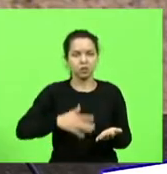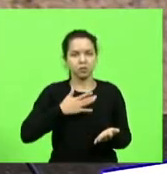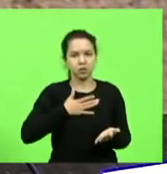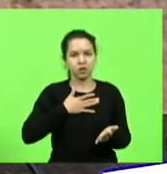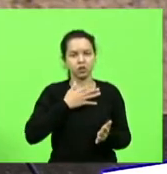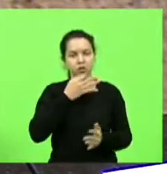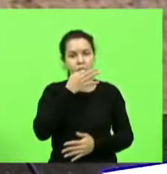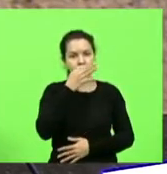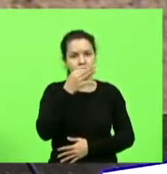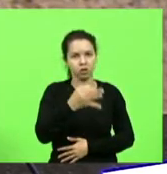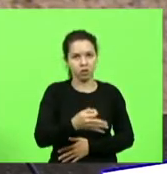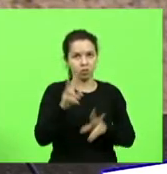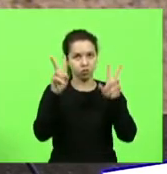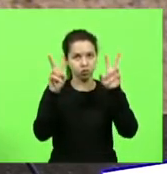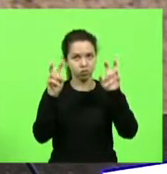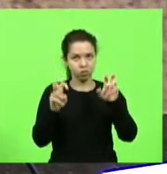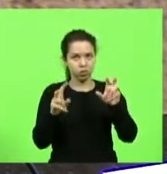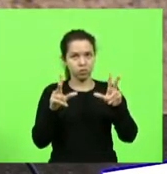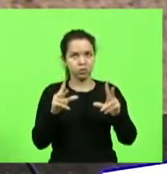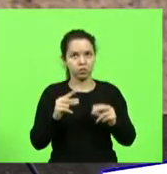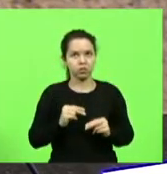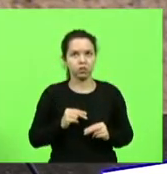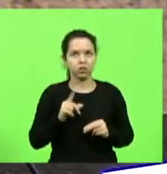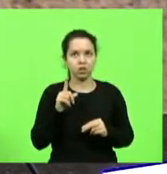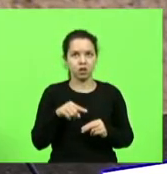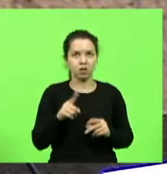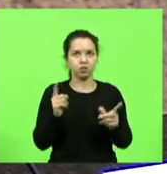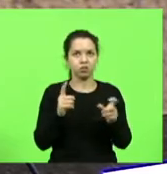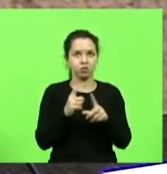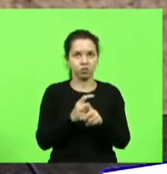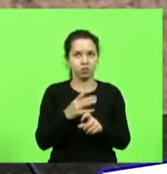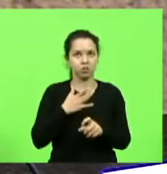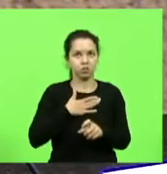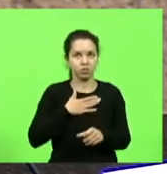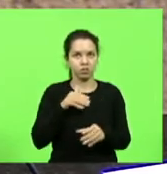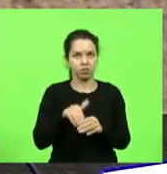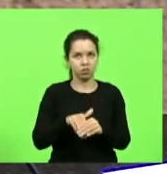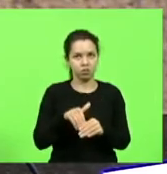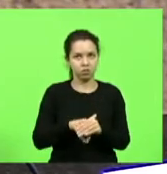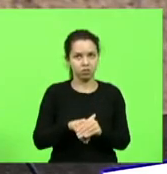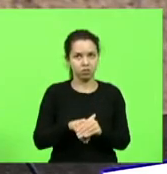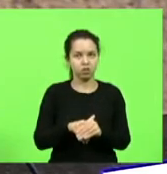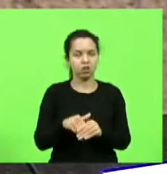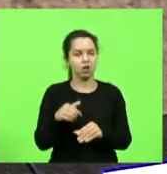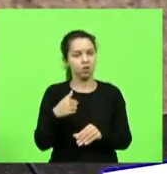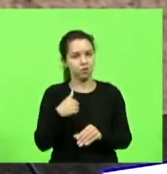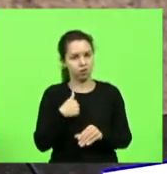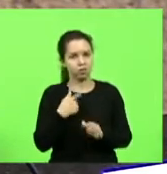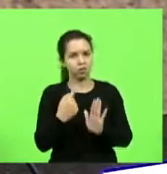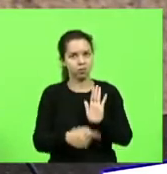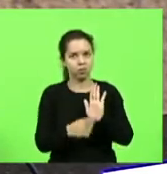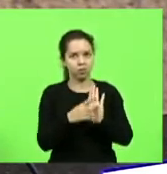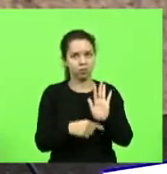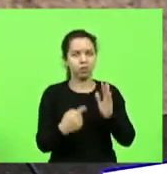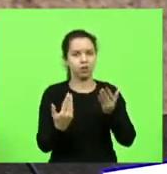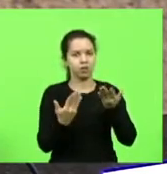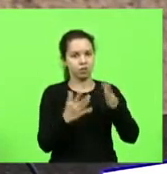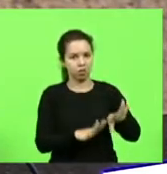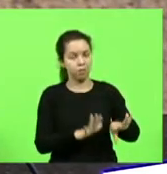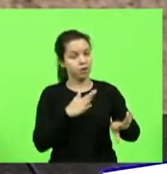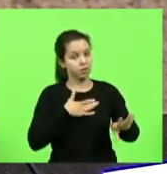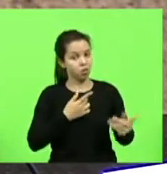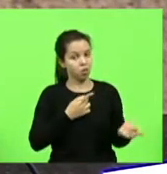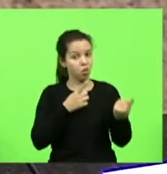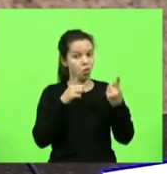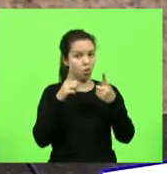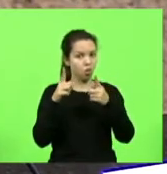sobre o mérito. E essa é a dificuldade do meu voto, porque eu voto pela derrubada do veto, mas sou contra a matéria. E